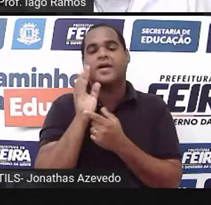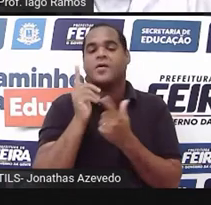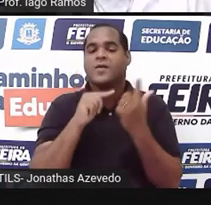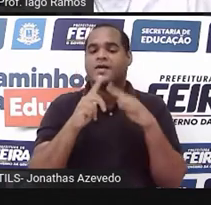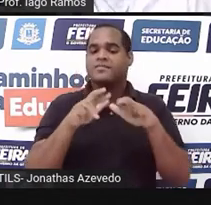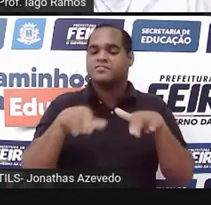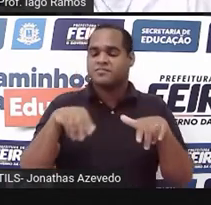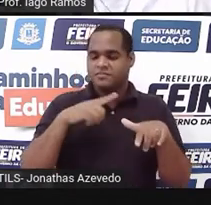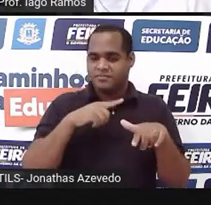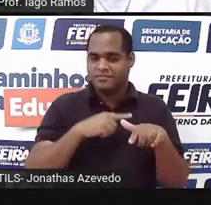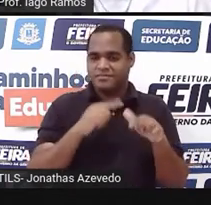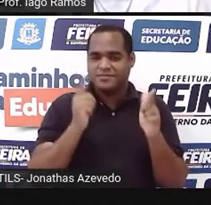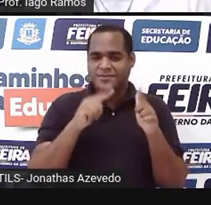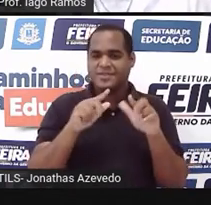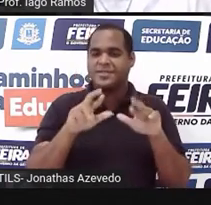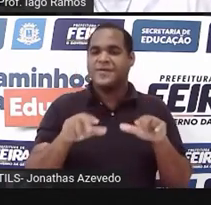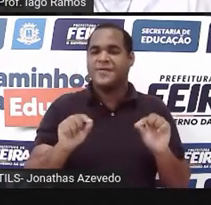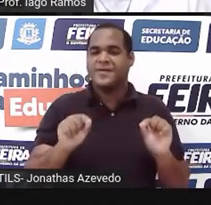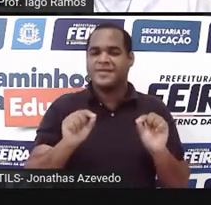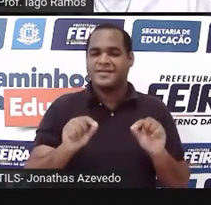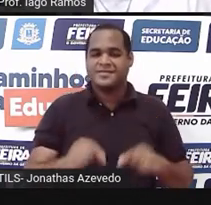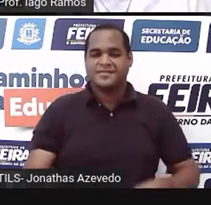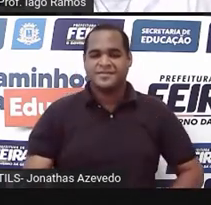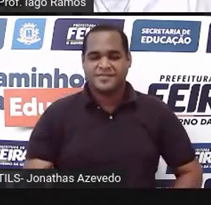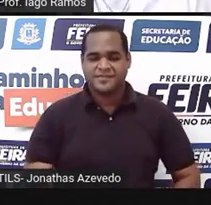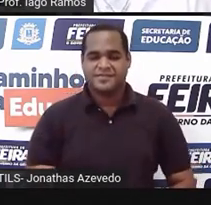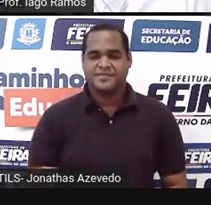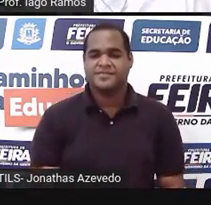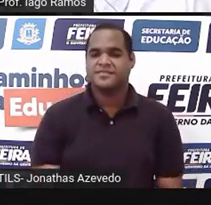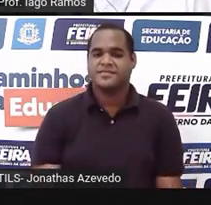o quanto você conseguiu entender até aqui